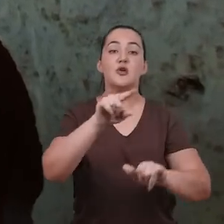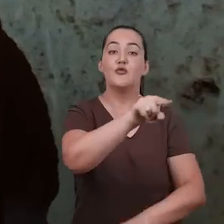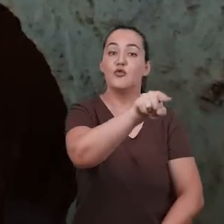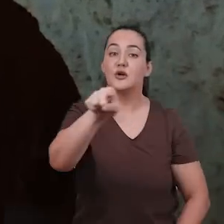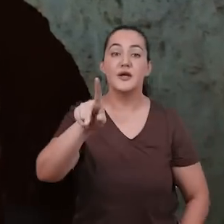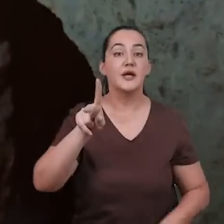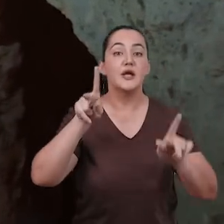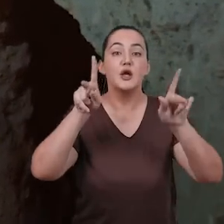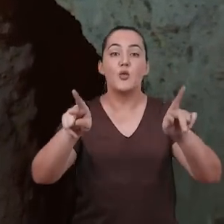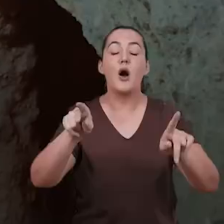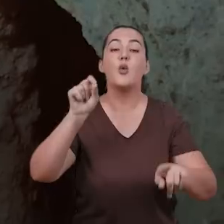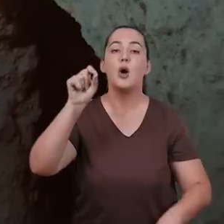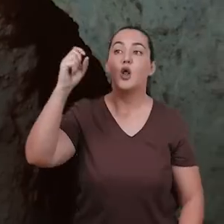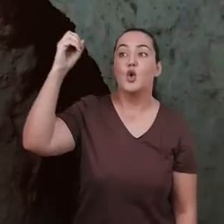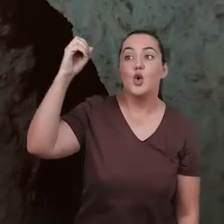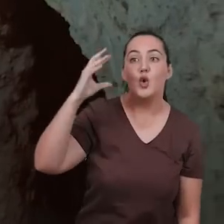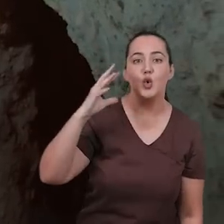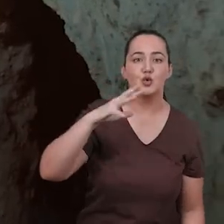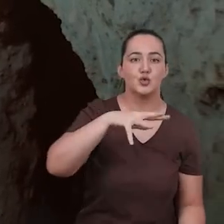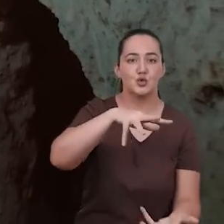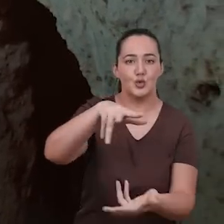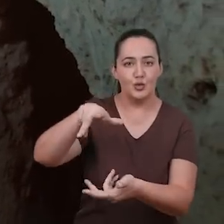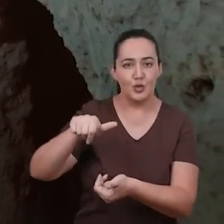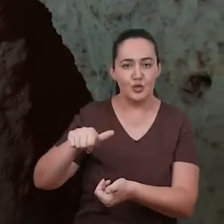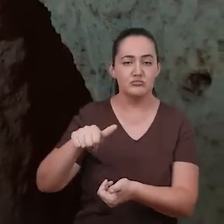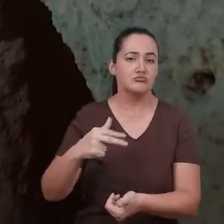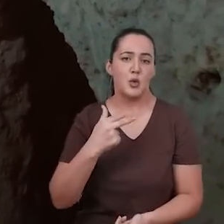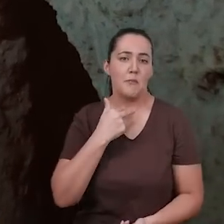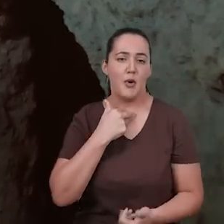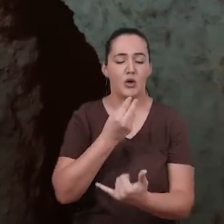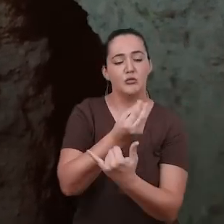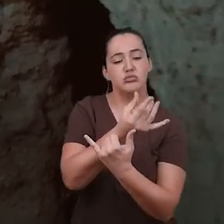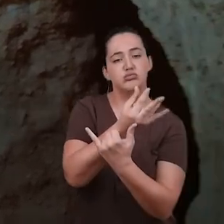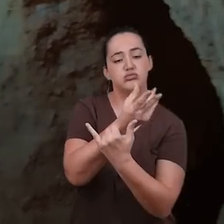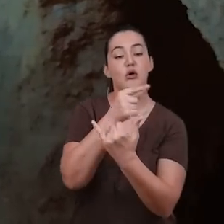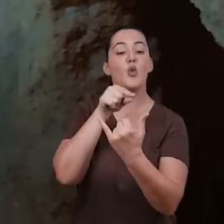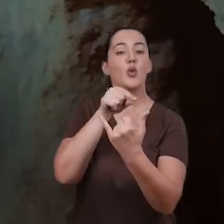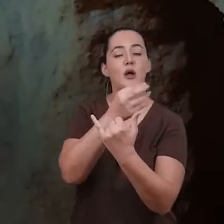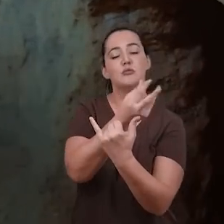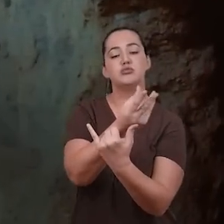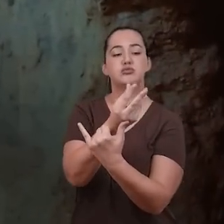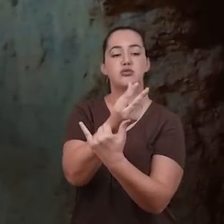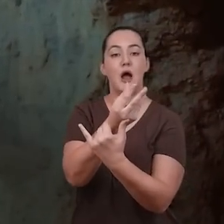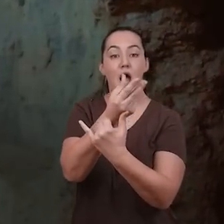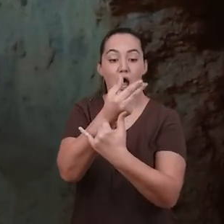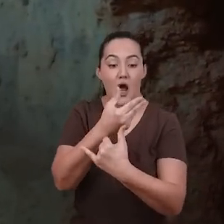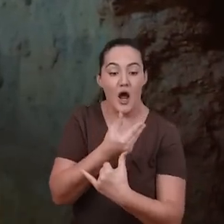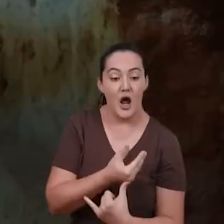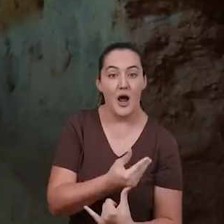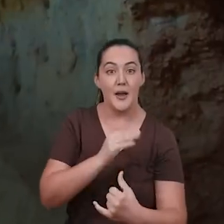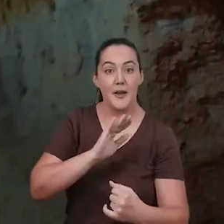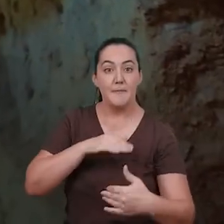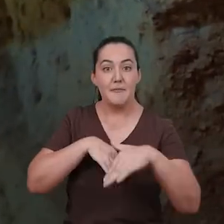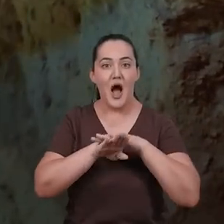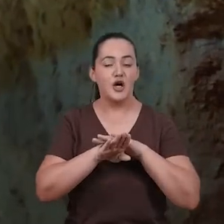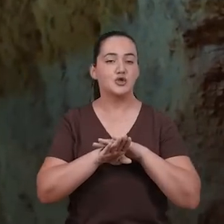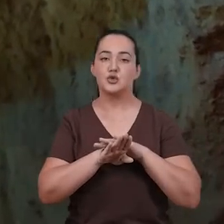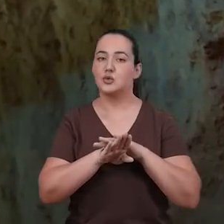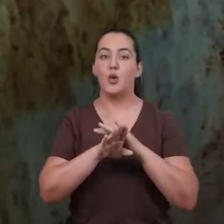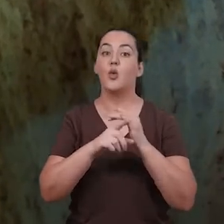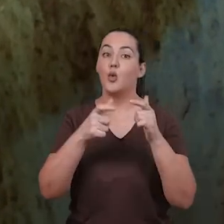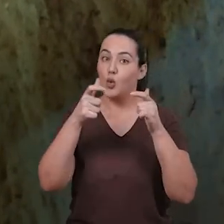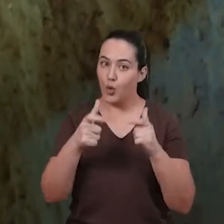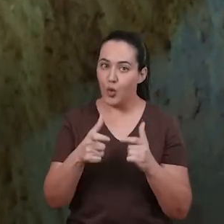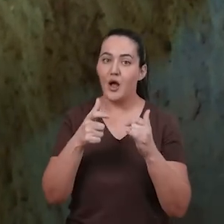a luz do mundo. Não se acende uma lamparina para colocá-la debaixo de um alqueire, mas no